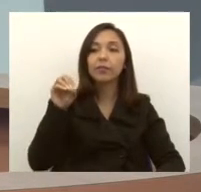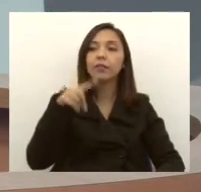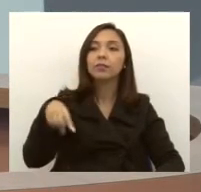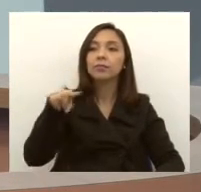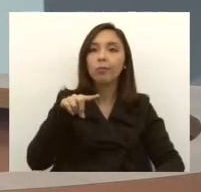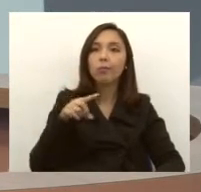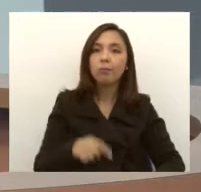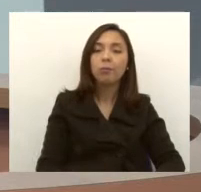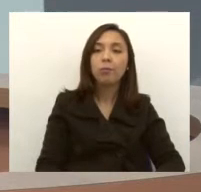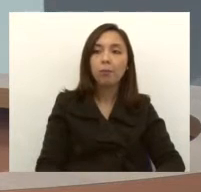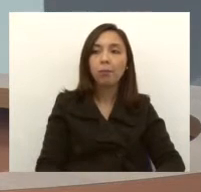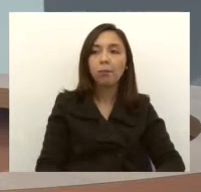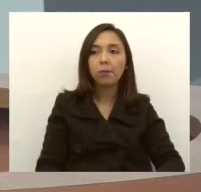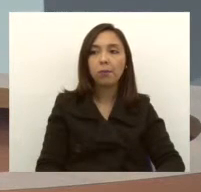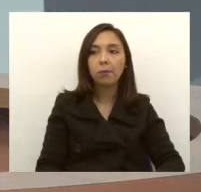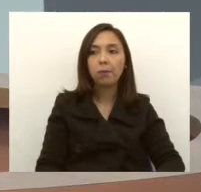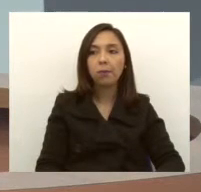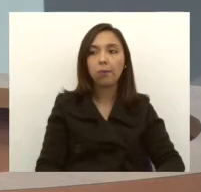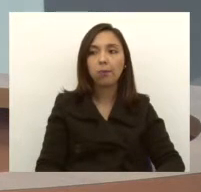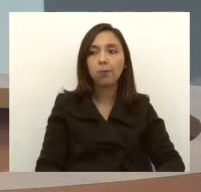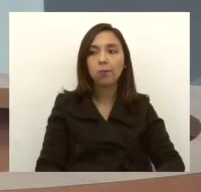saudoso